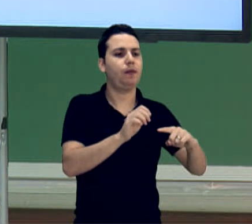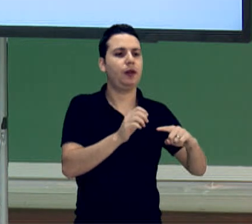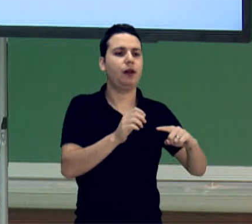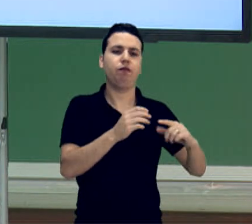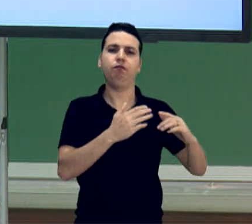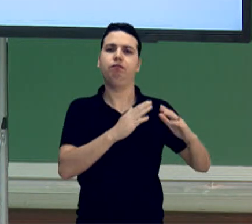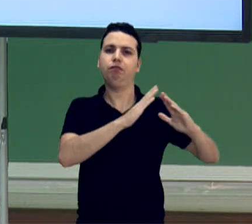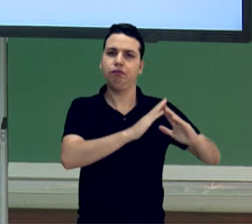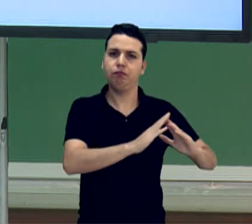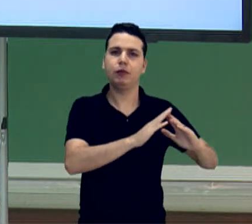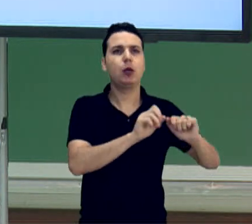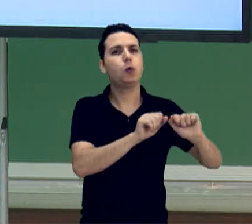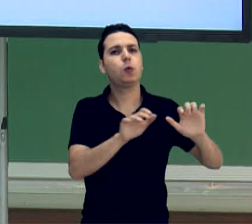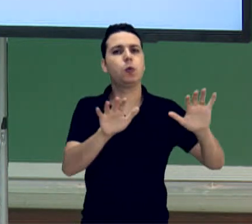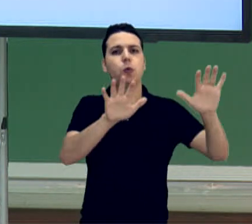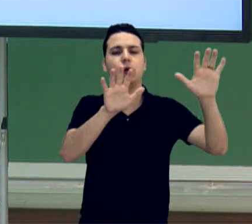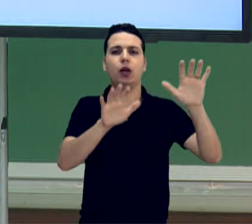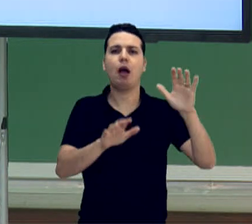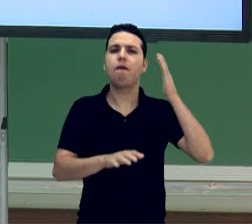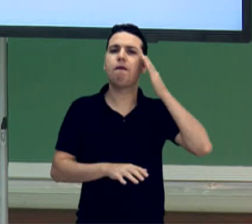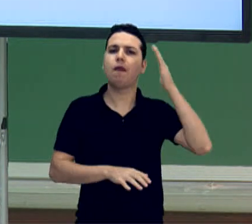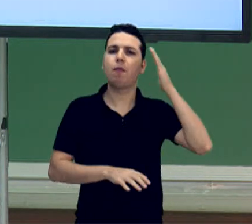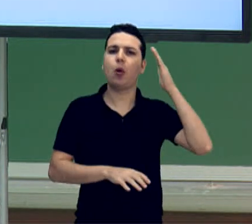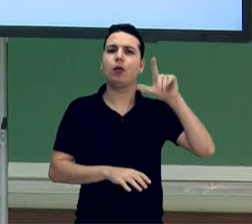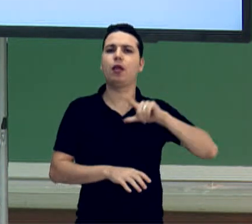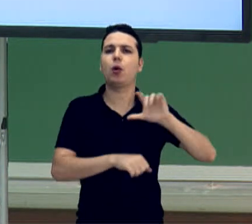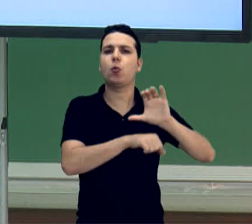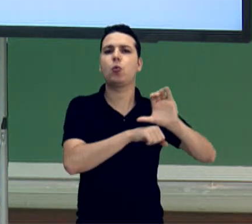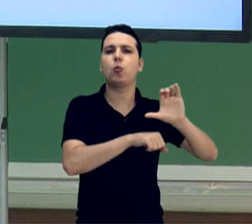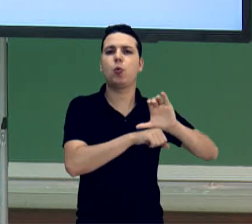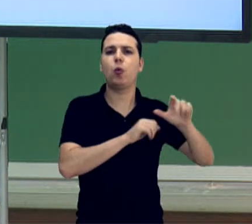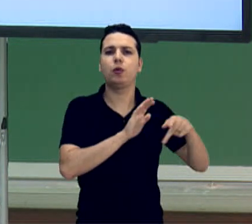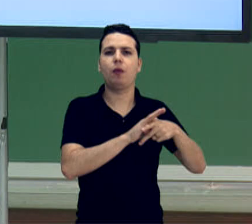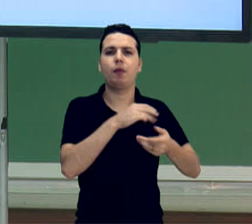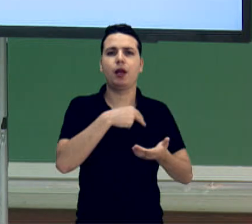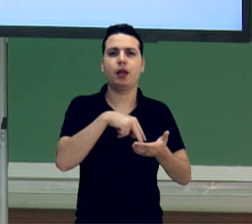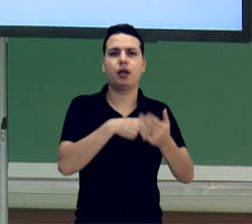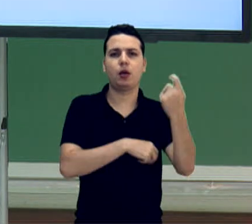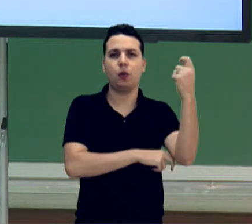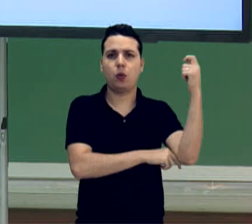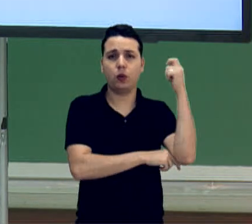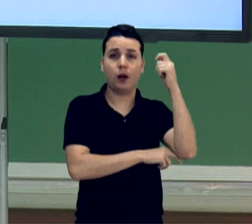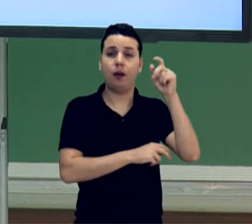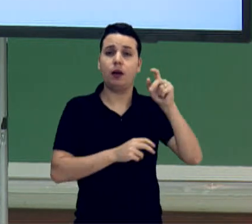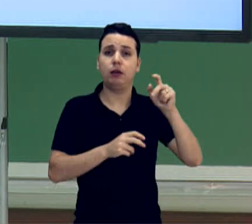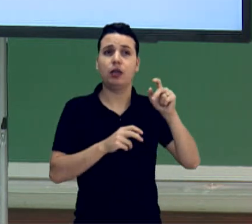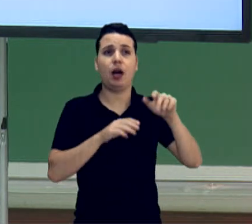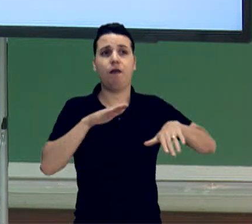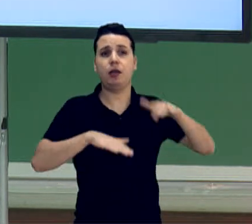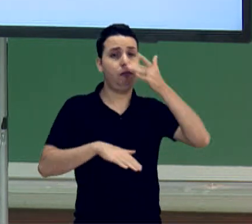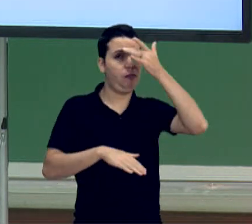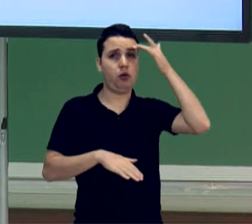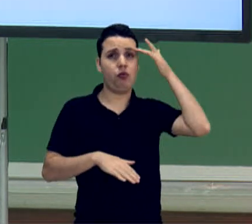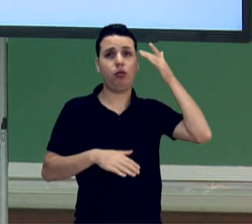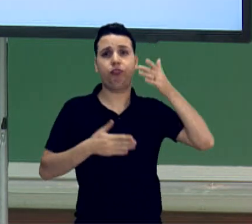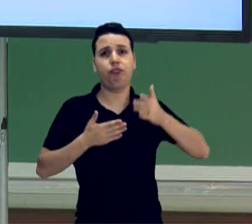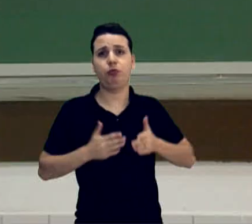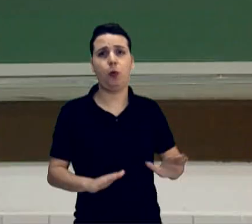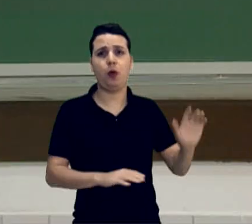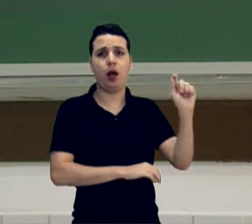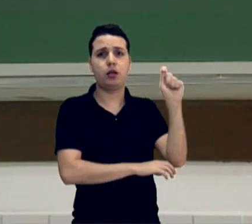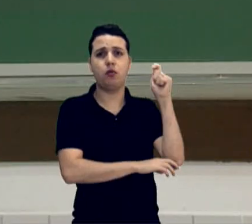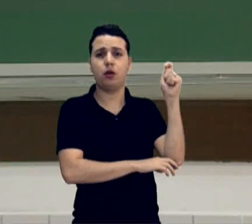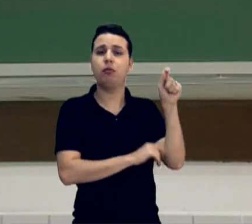São comuns os cursos de dança gaúcha e mesmo quem não é nascido no Rio Grande do Sul acaba,